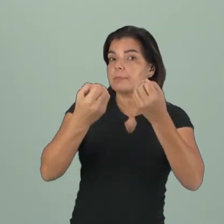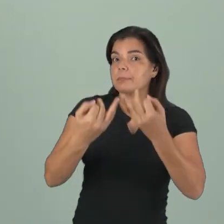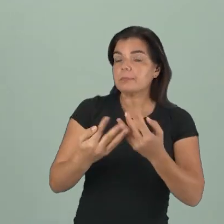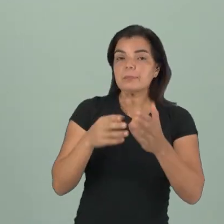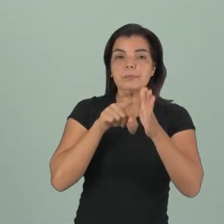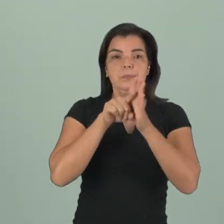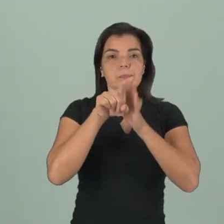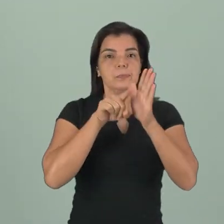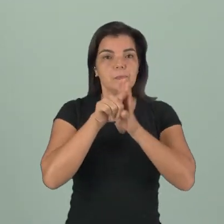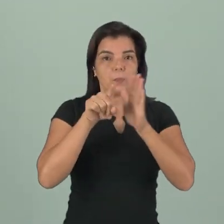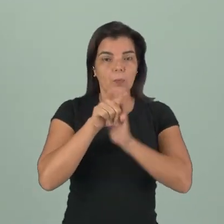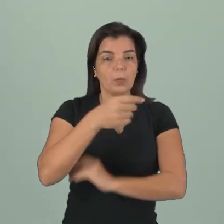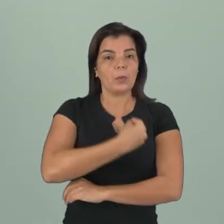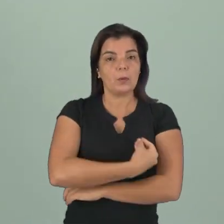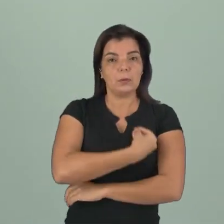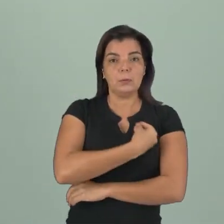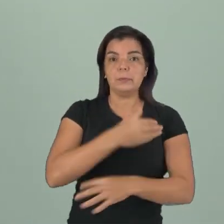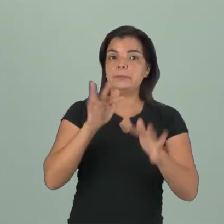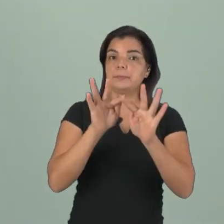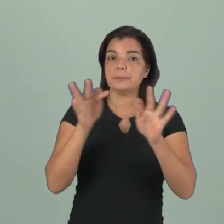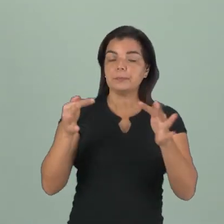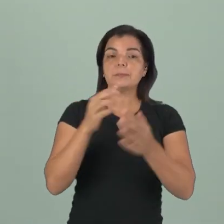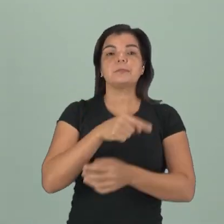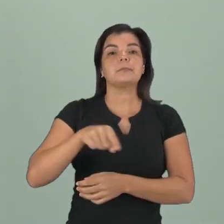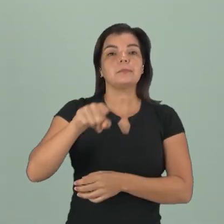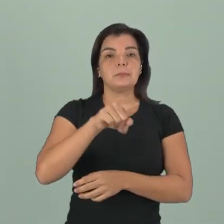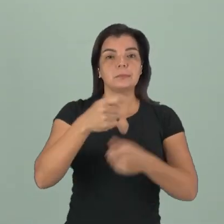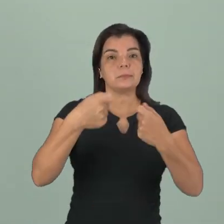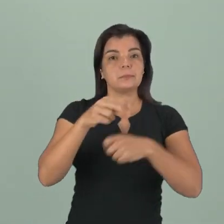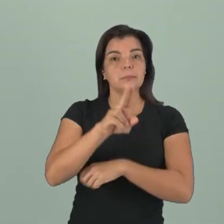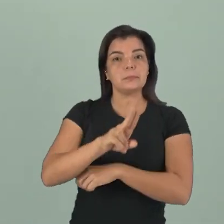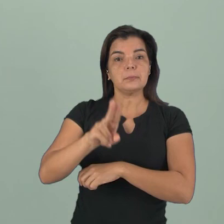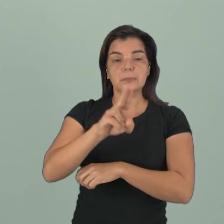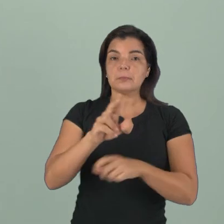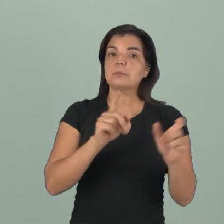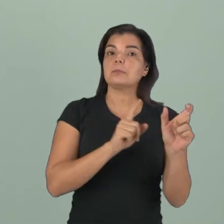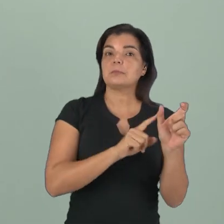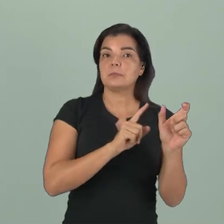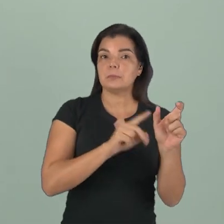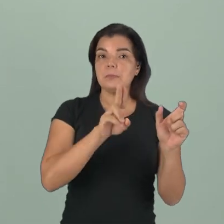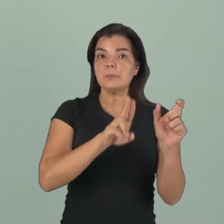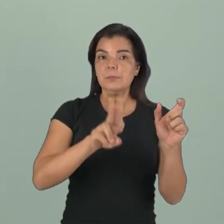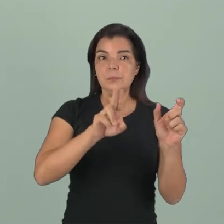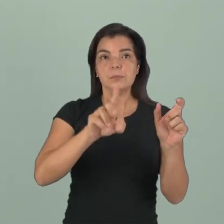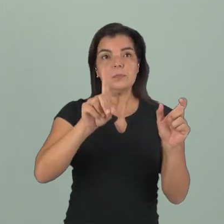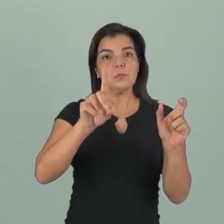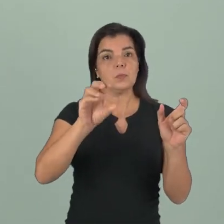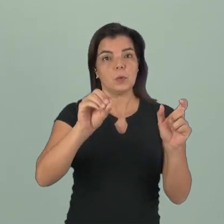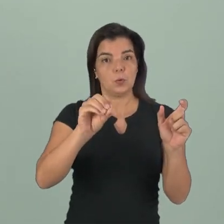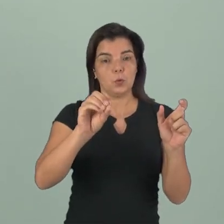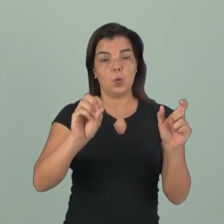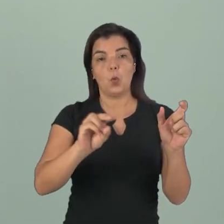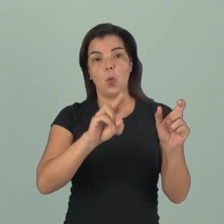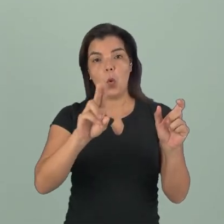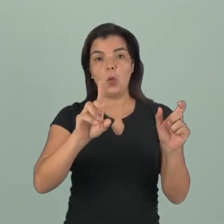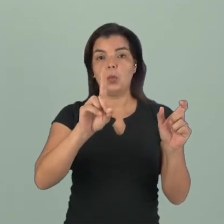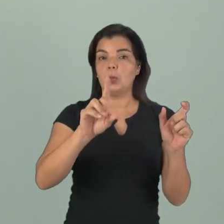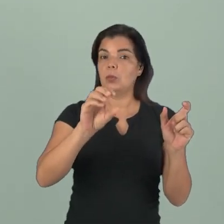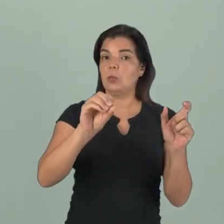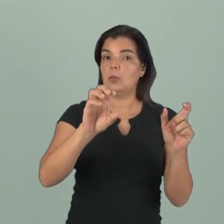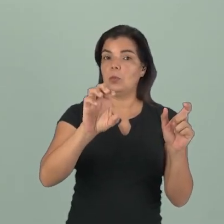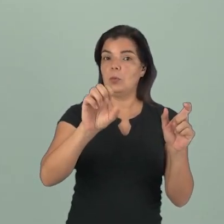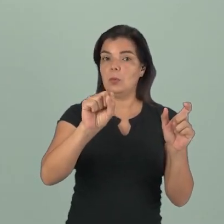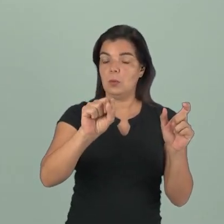fazer perguntas no presente simples, nós precisamos utilizar essas palavrinhas aí, que é o do ou o does, que a gente vai